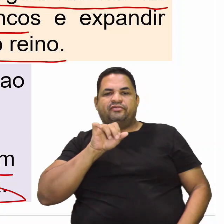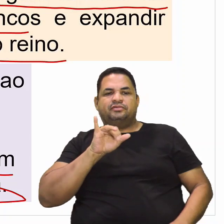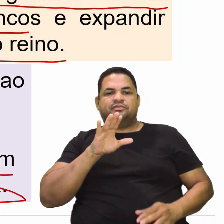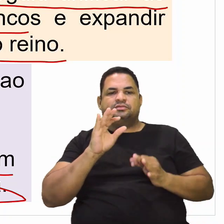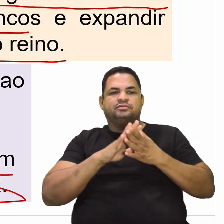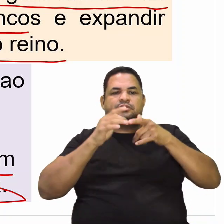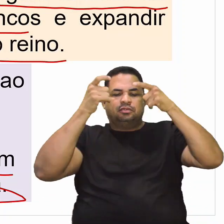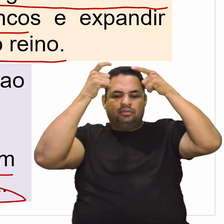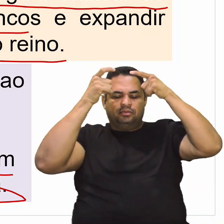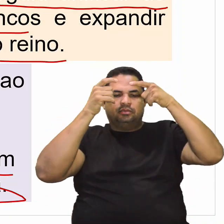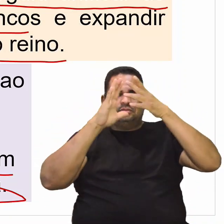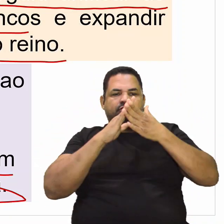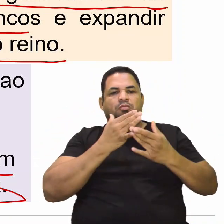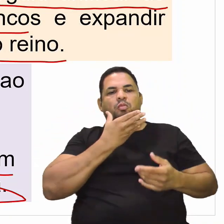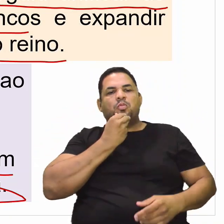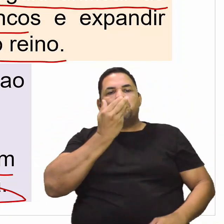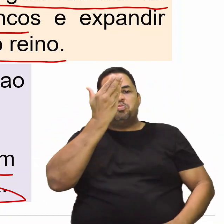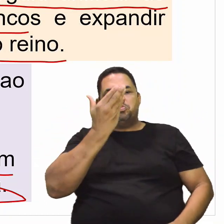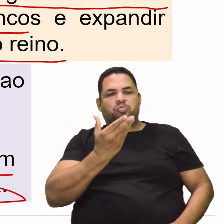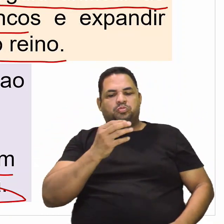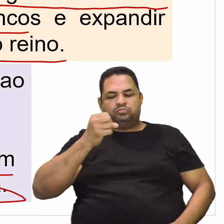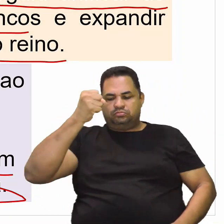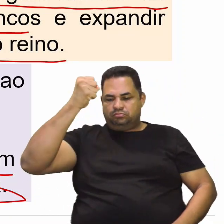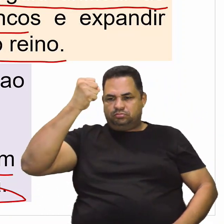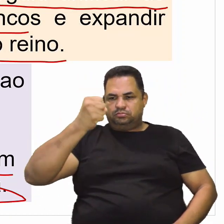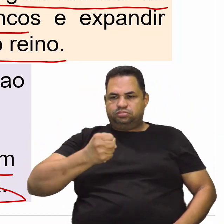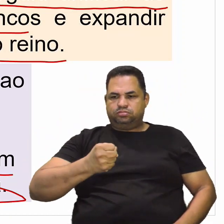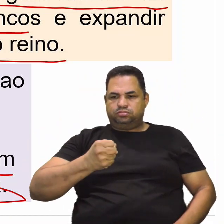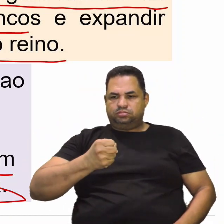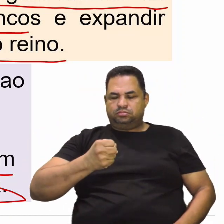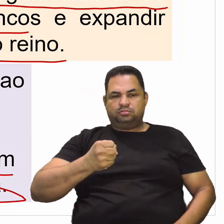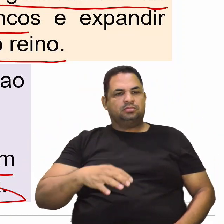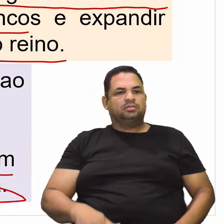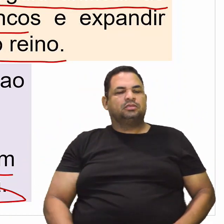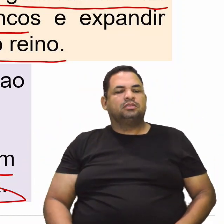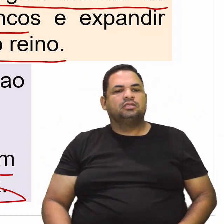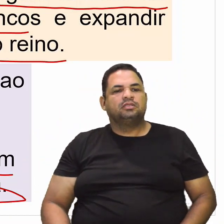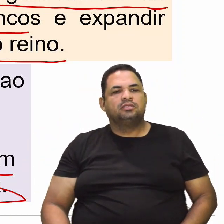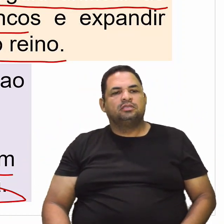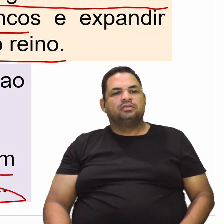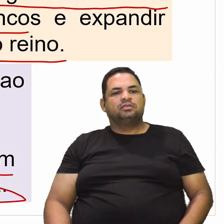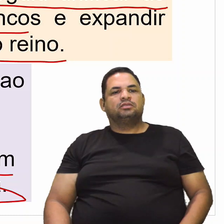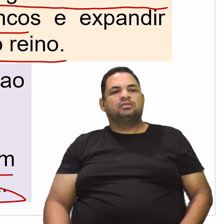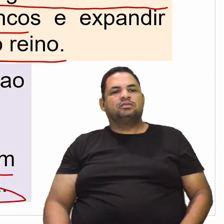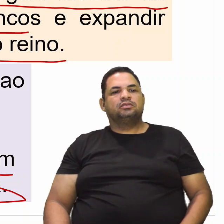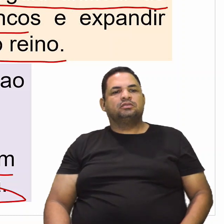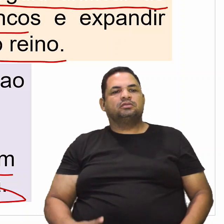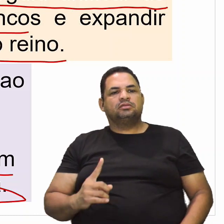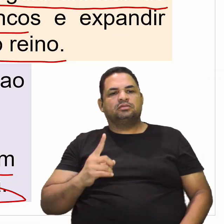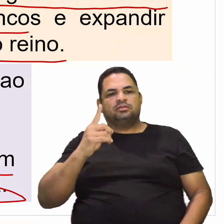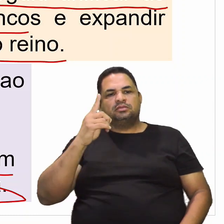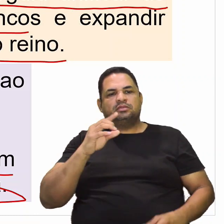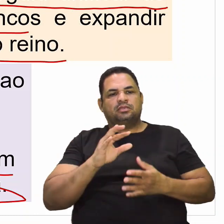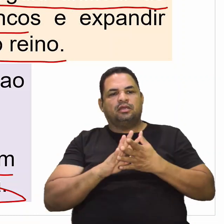reino bonito, está ostentando aqui o cetro dele, que a ponta é a flor de